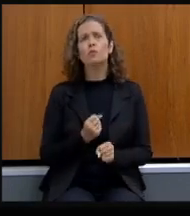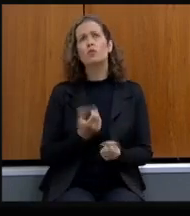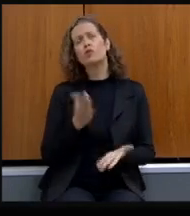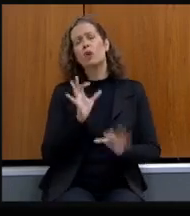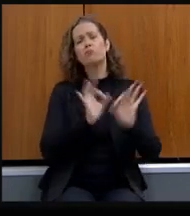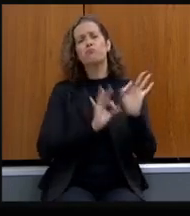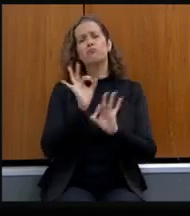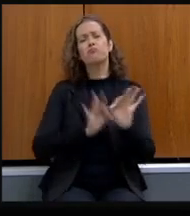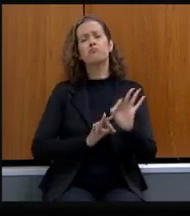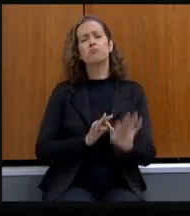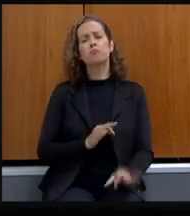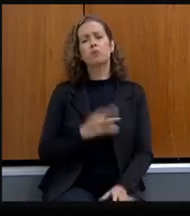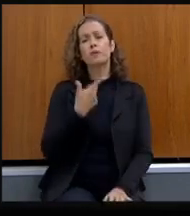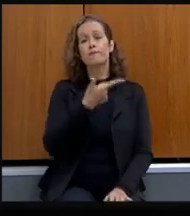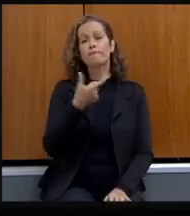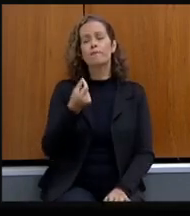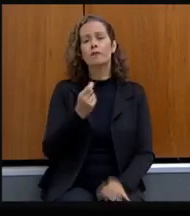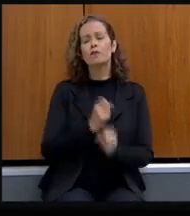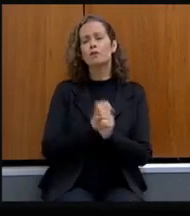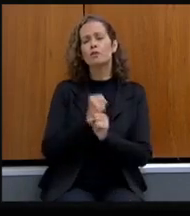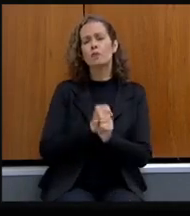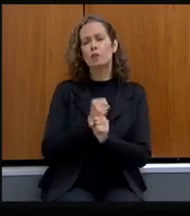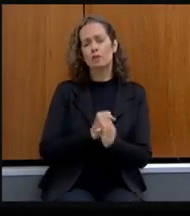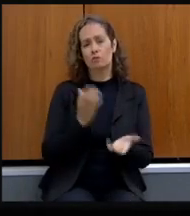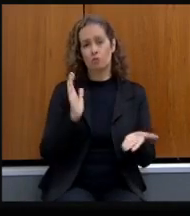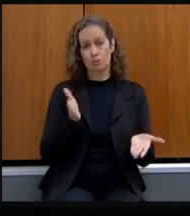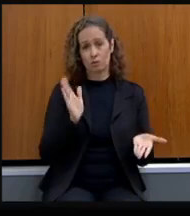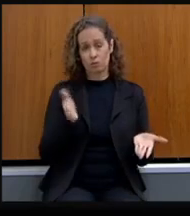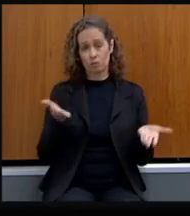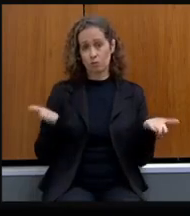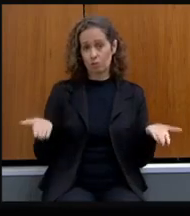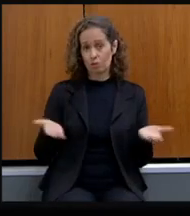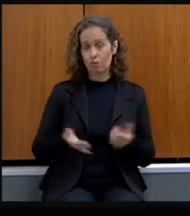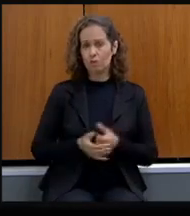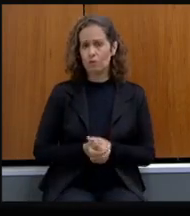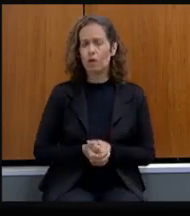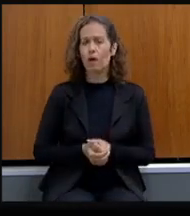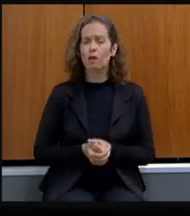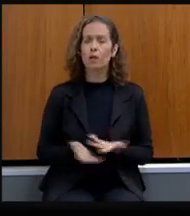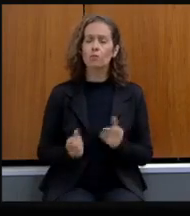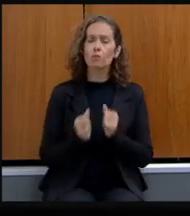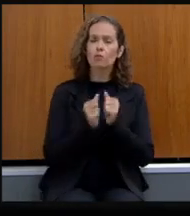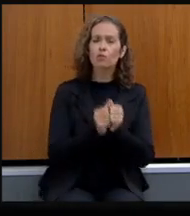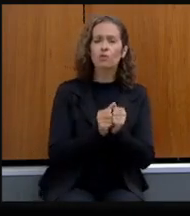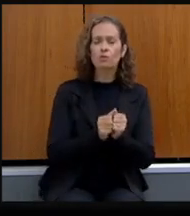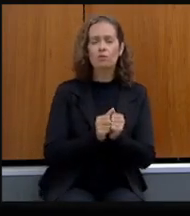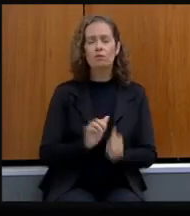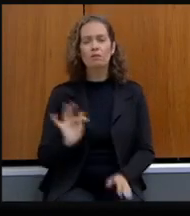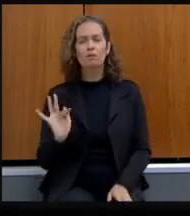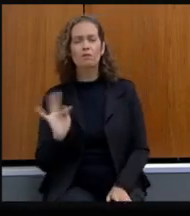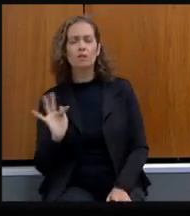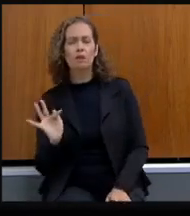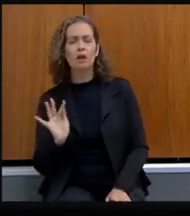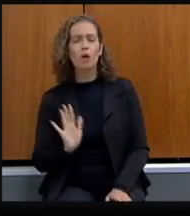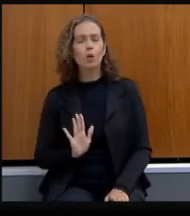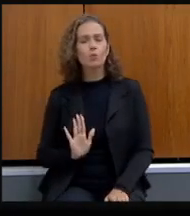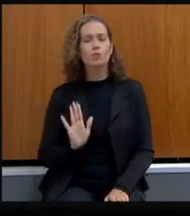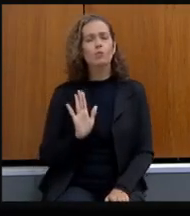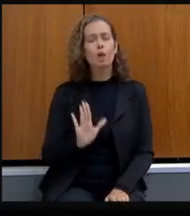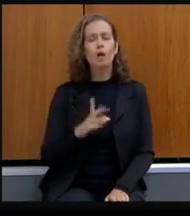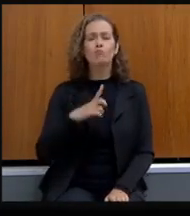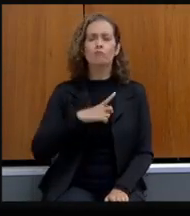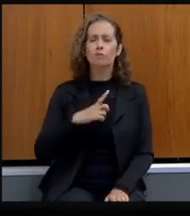é e o modelo construído compacto ações entre os entes federativos quando e liberações de